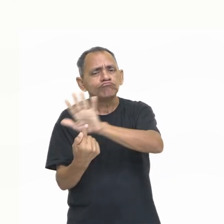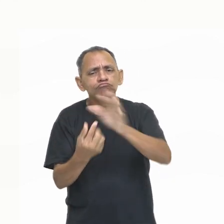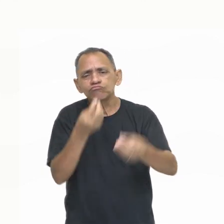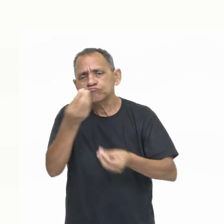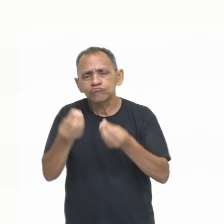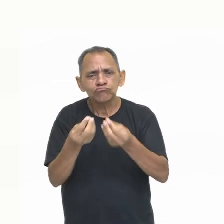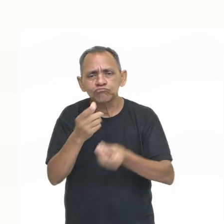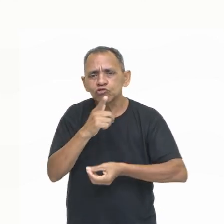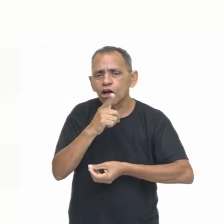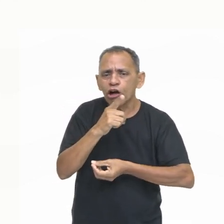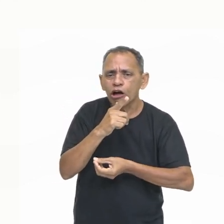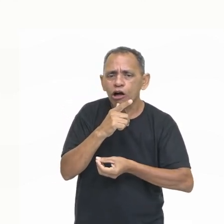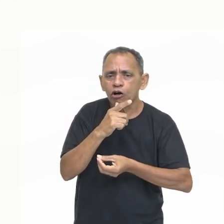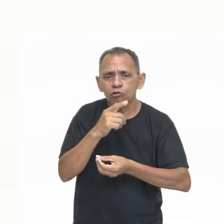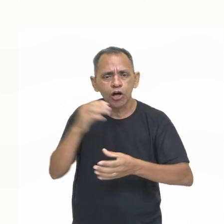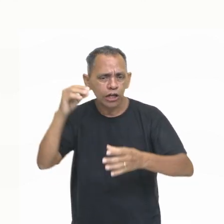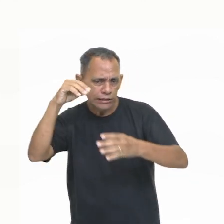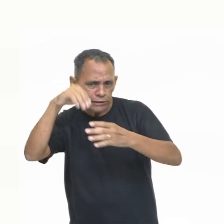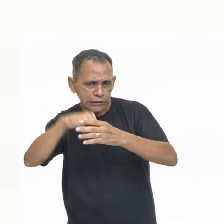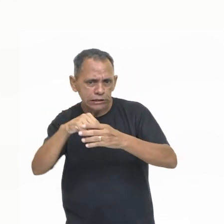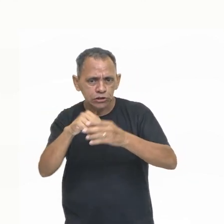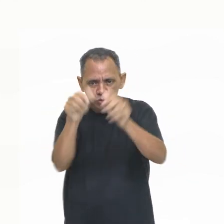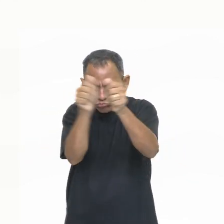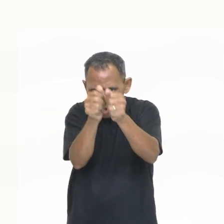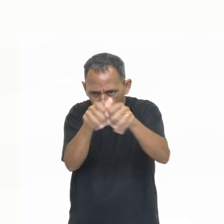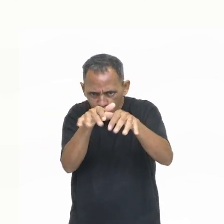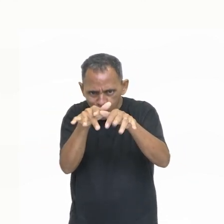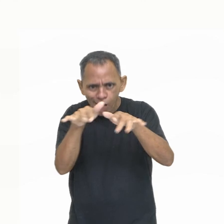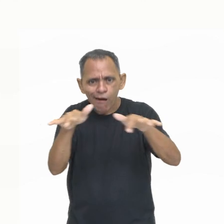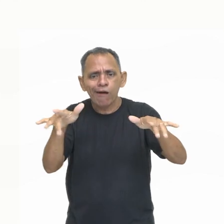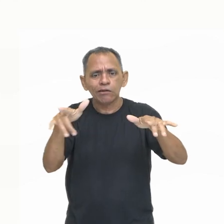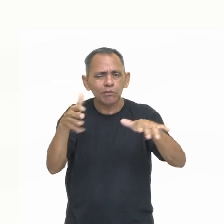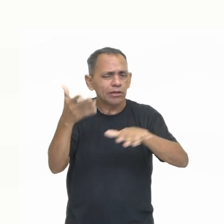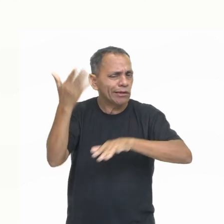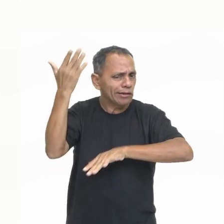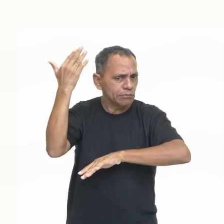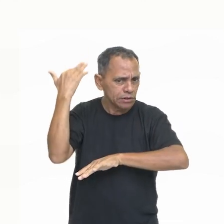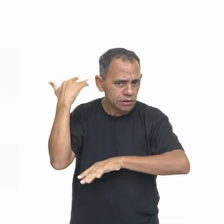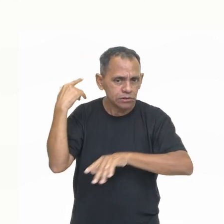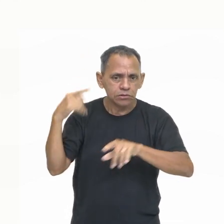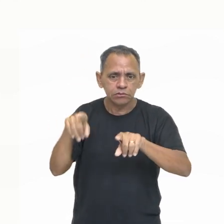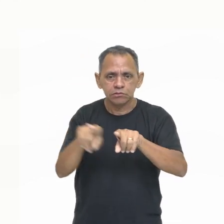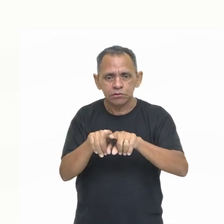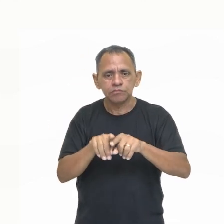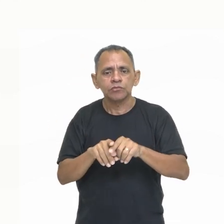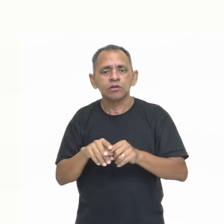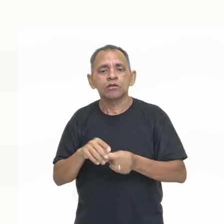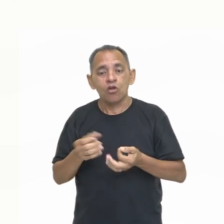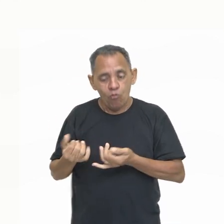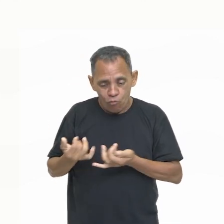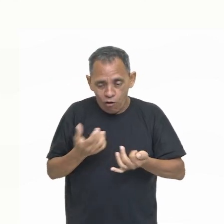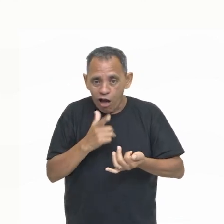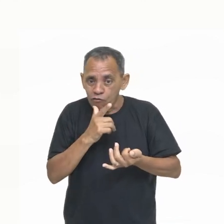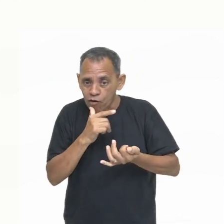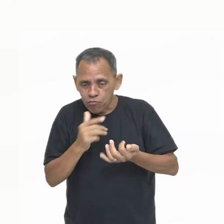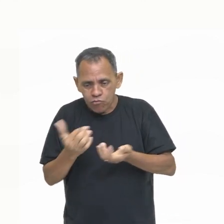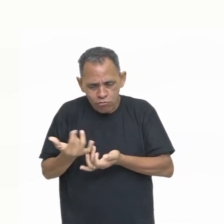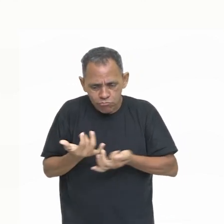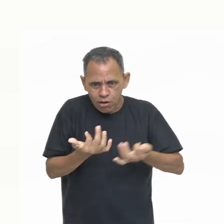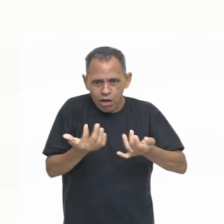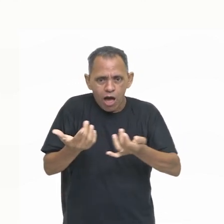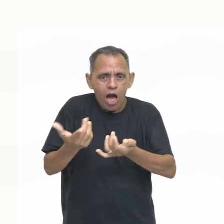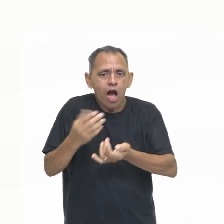temos aí formação de vapor de água, um ambiente que era muito quente, né? A partir do momento